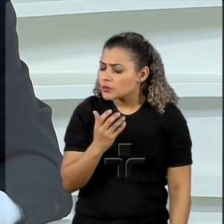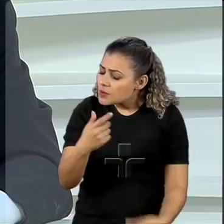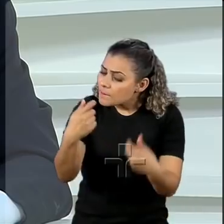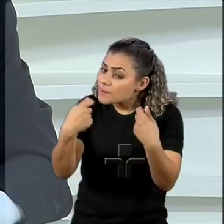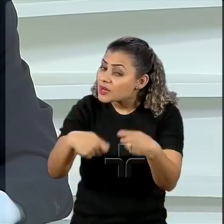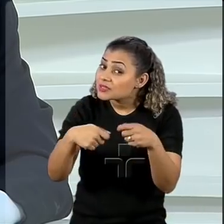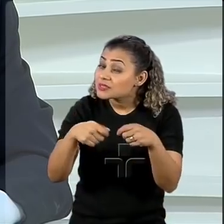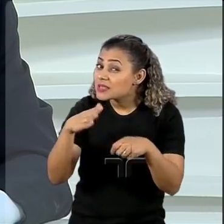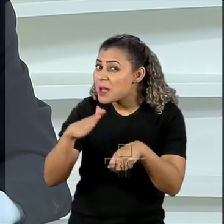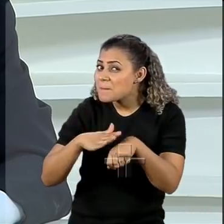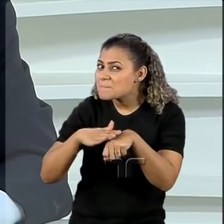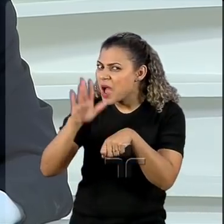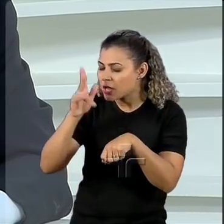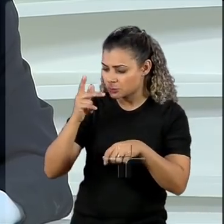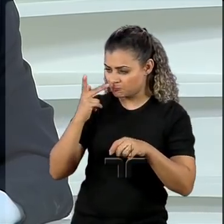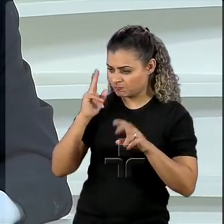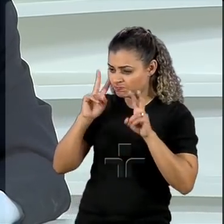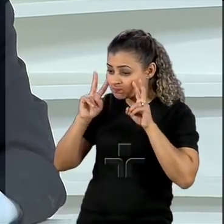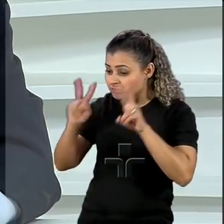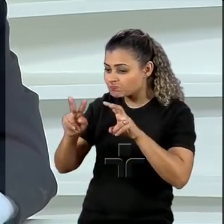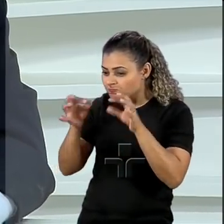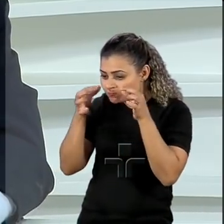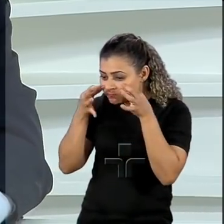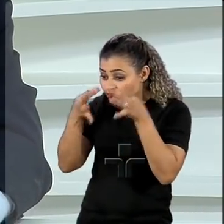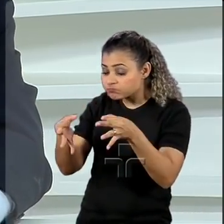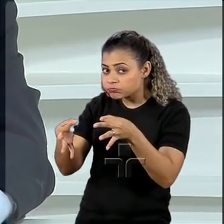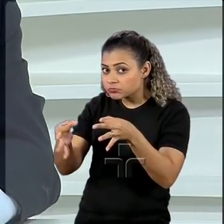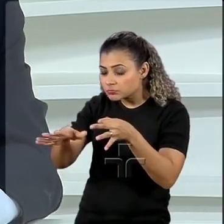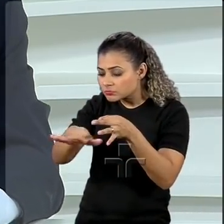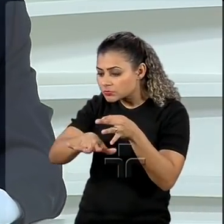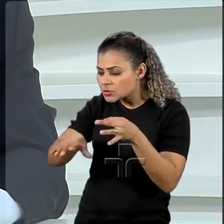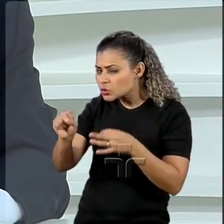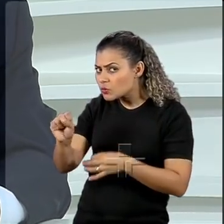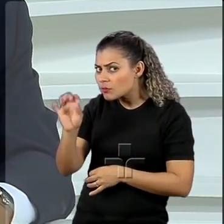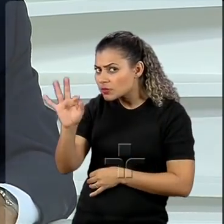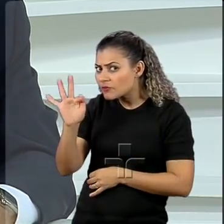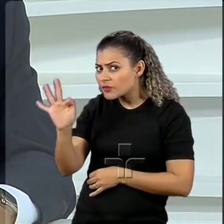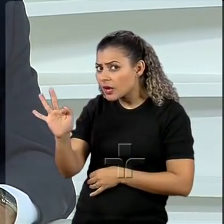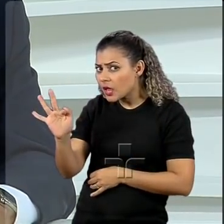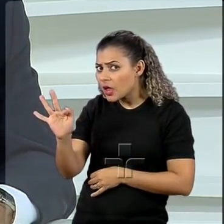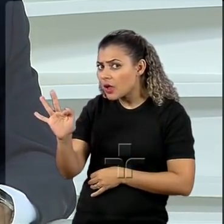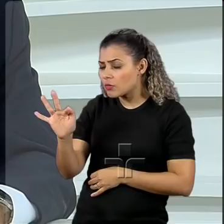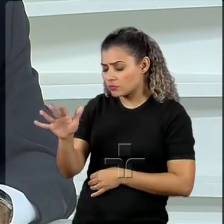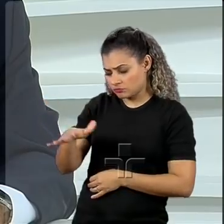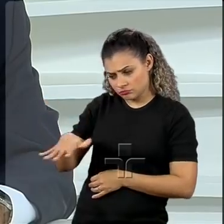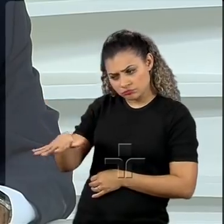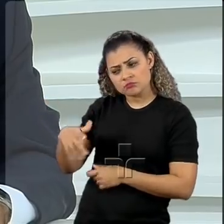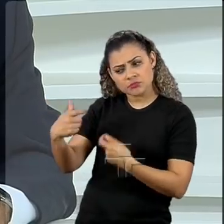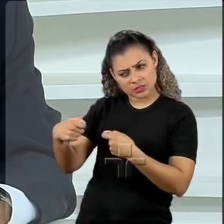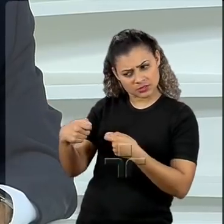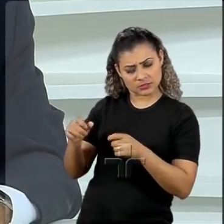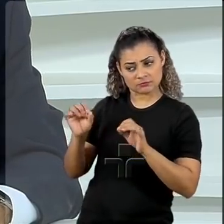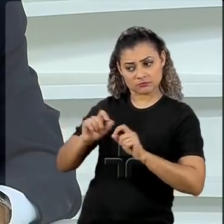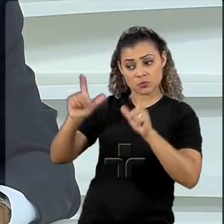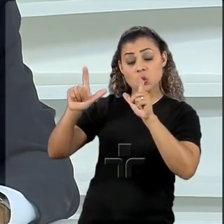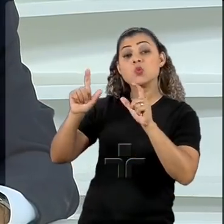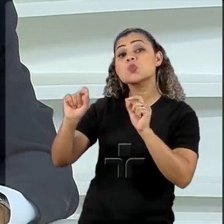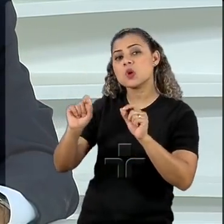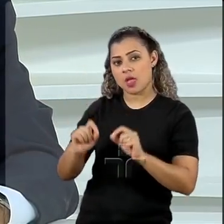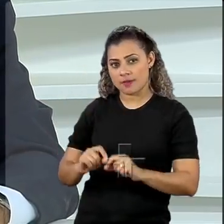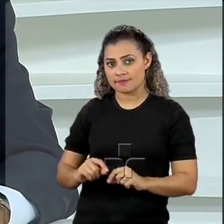merecer mais atenção por parte do Supremo Tribunal Federal, do CNJ, que é a questão